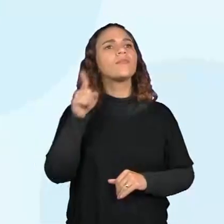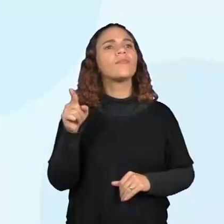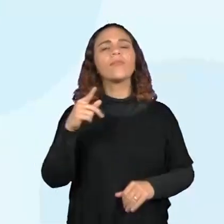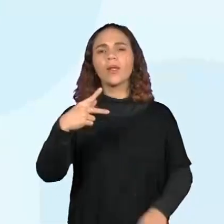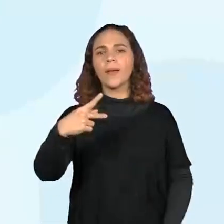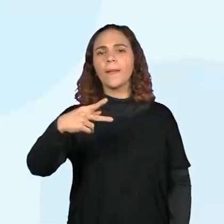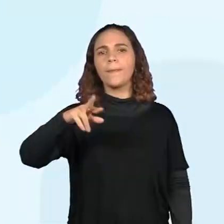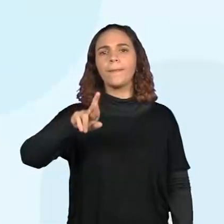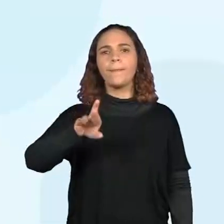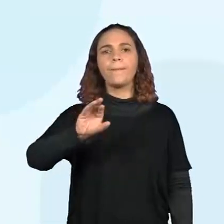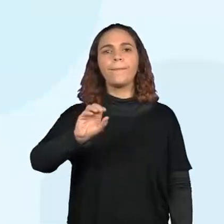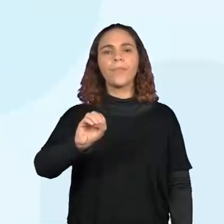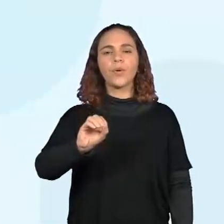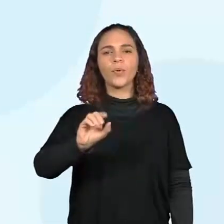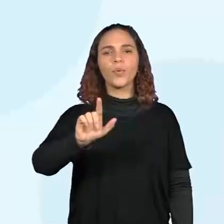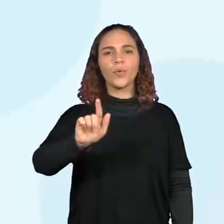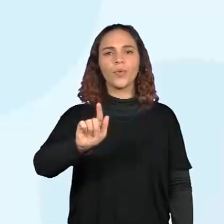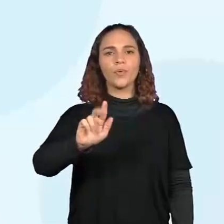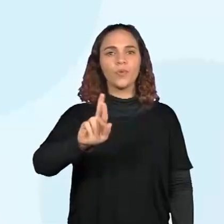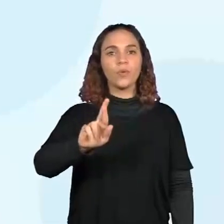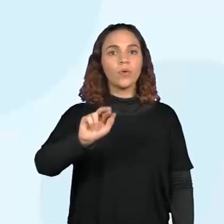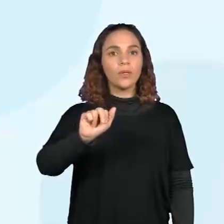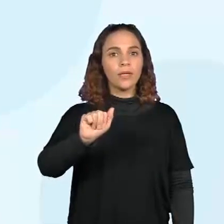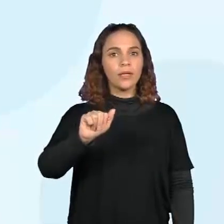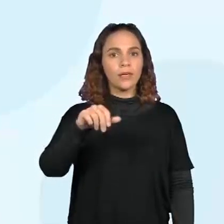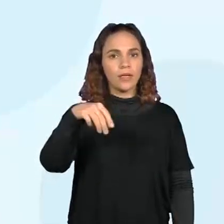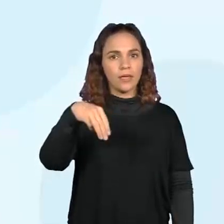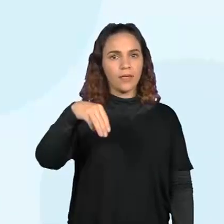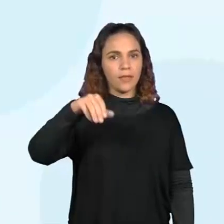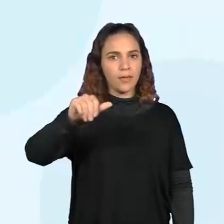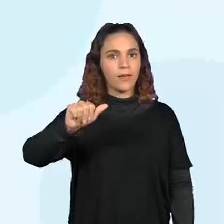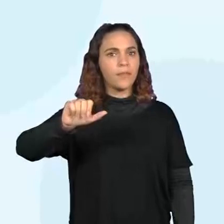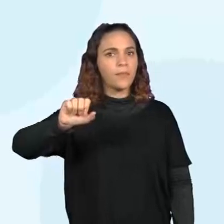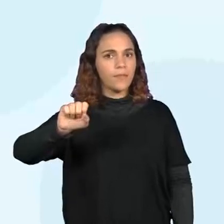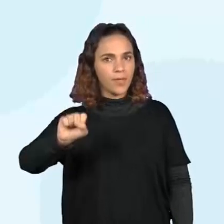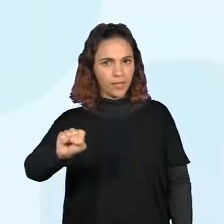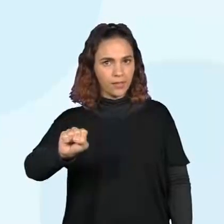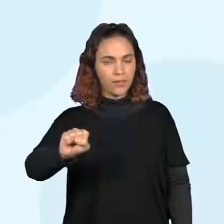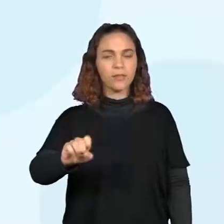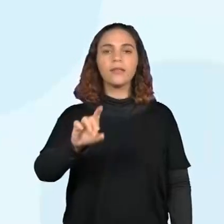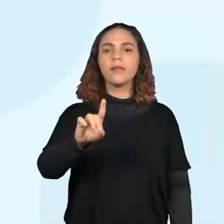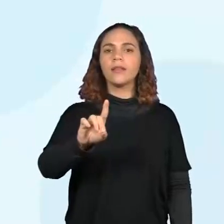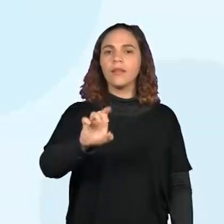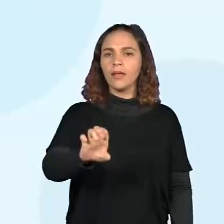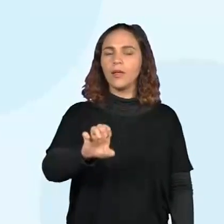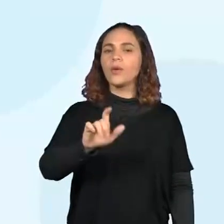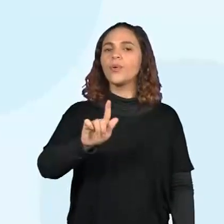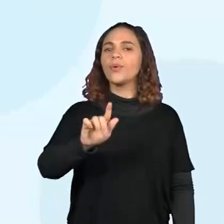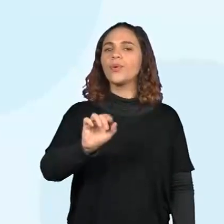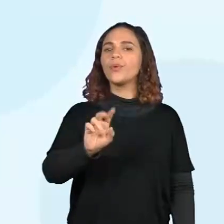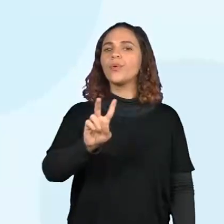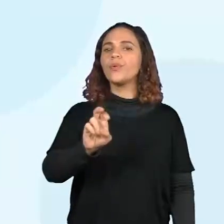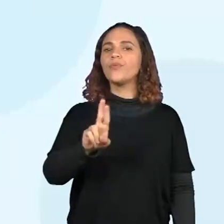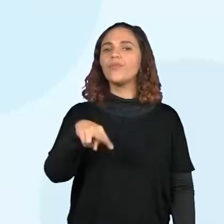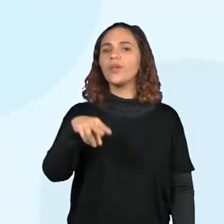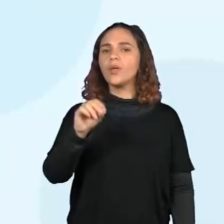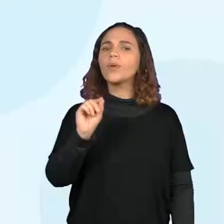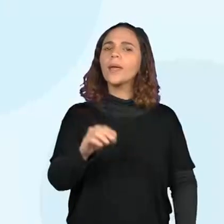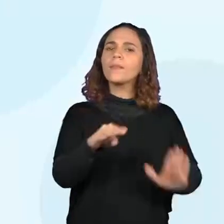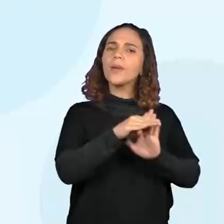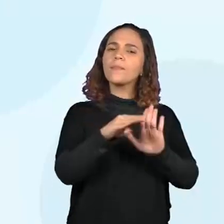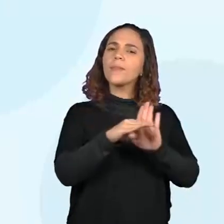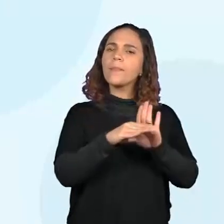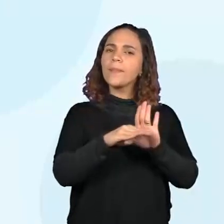governo. Então, ele, na verdade, o que ele faz? Ele promove e executa programas de